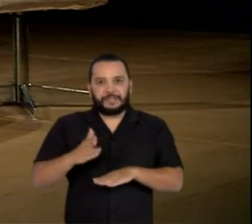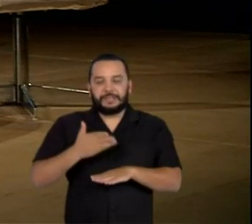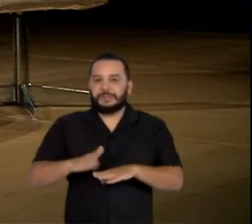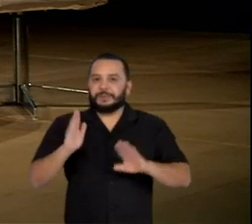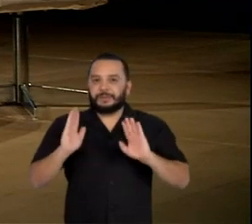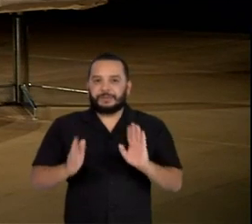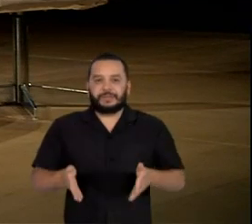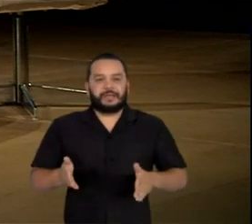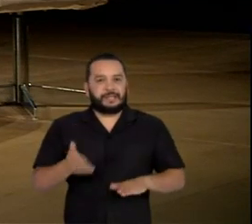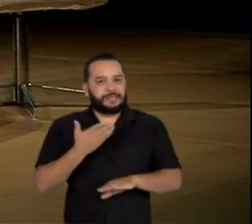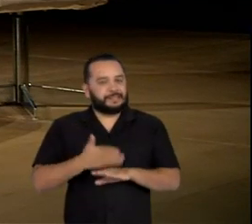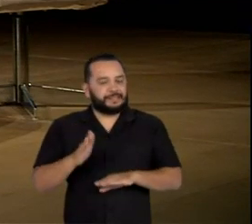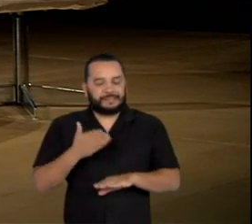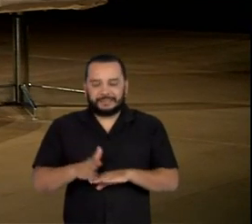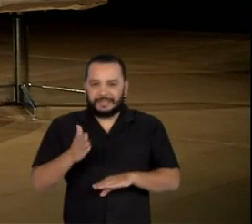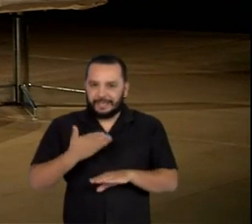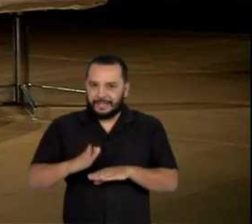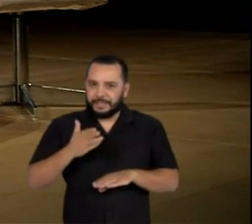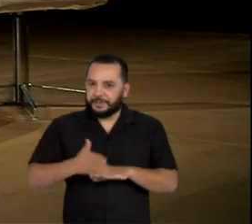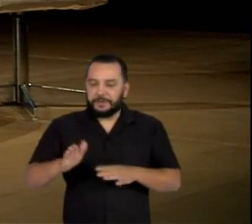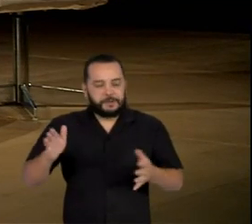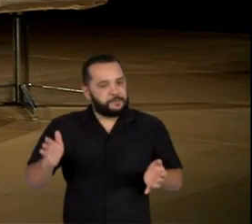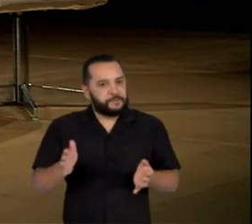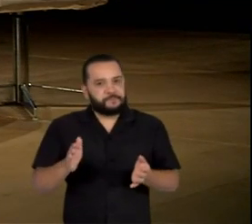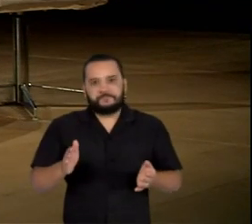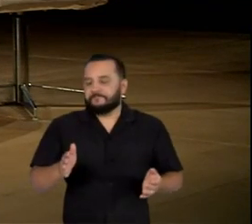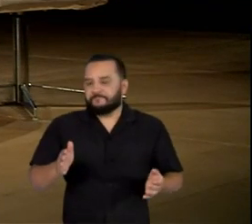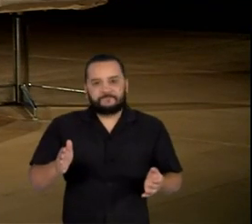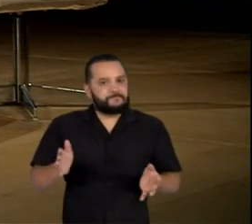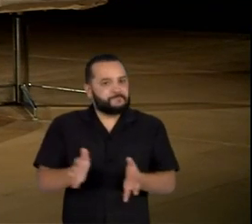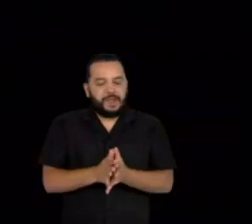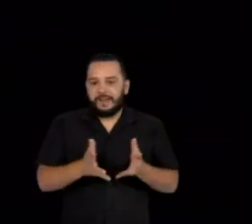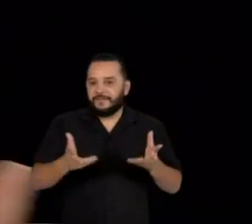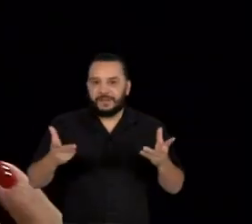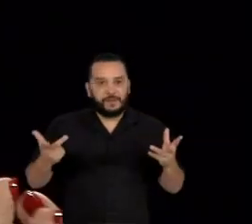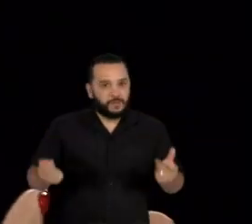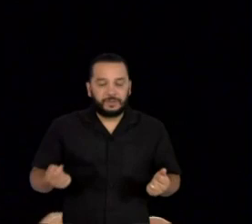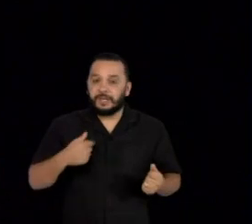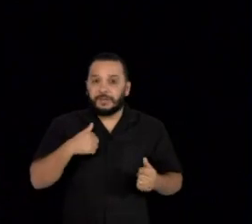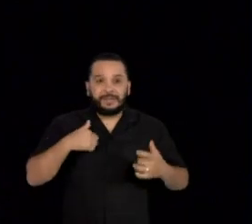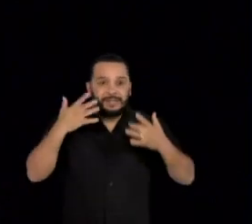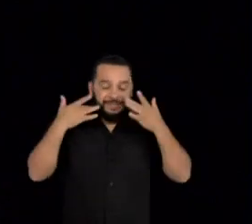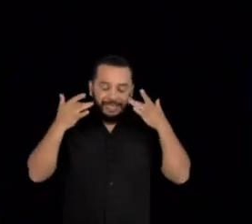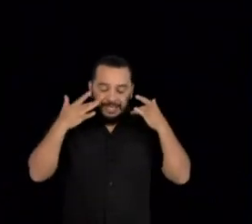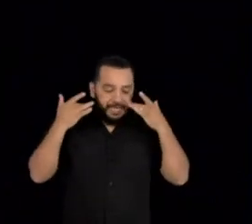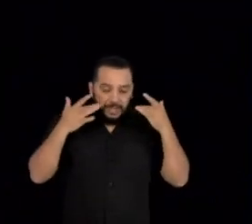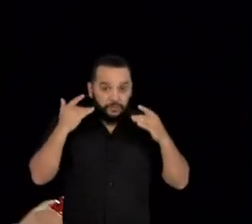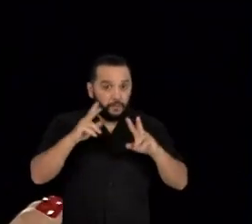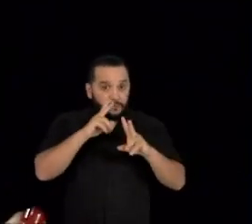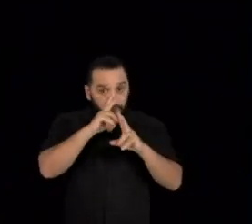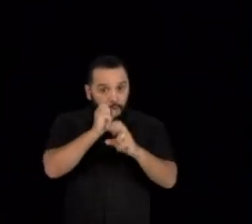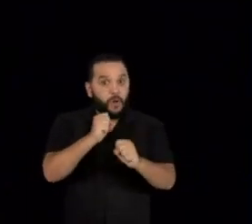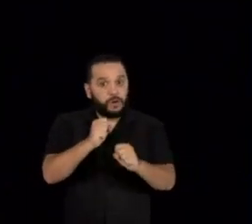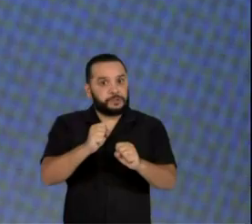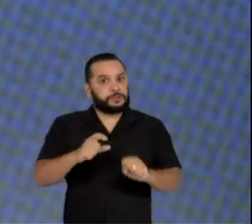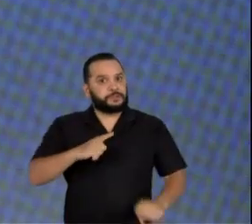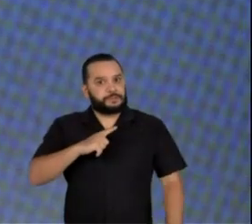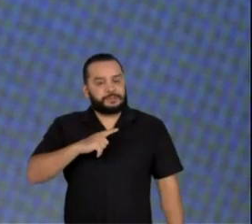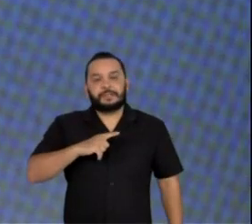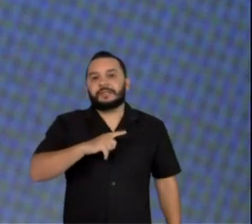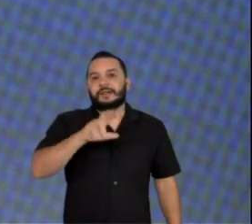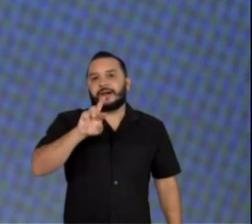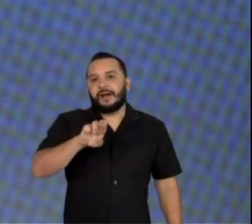ensaios incríveis, era absolutamente visceral, era um espetáculo completamente visceral. E o Raul, que é